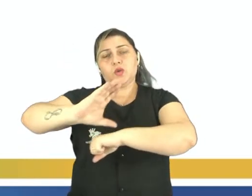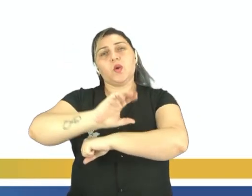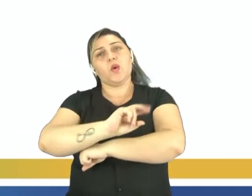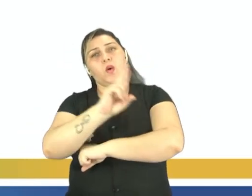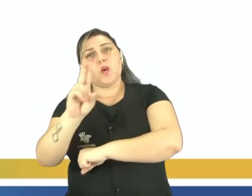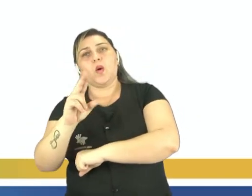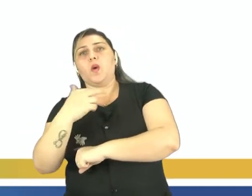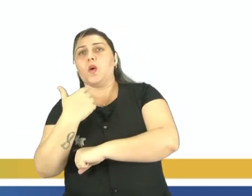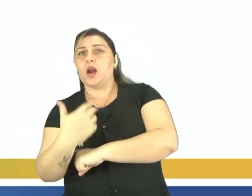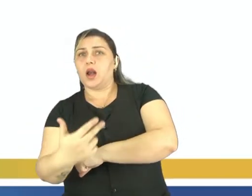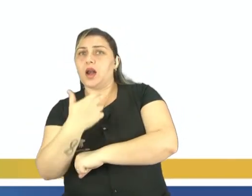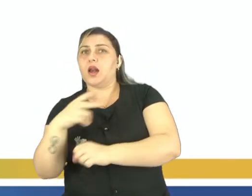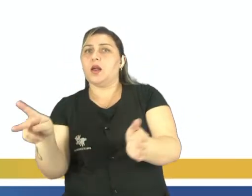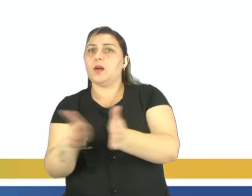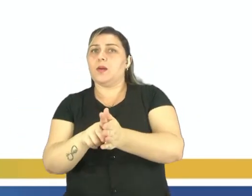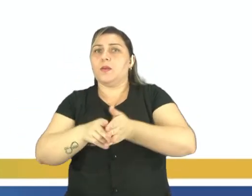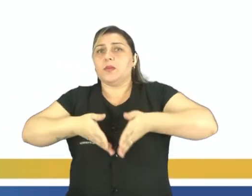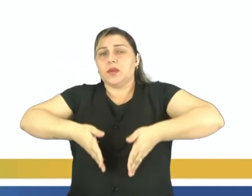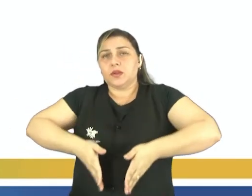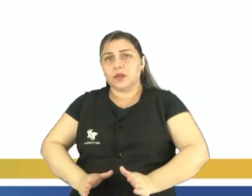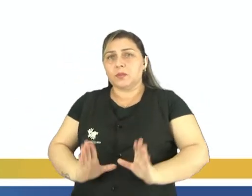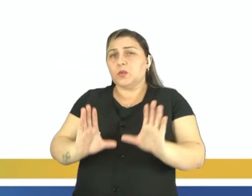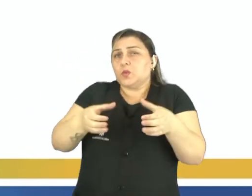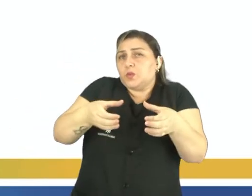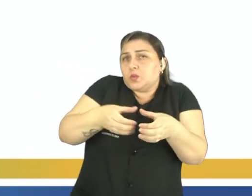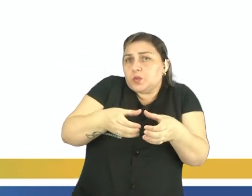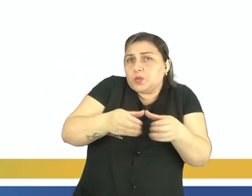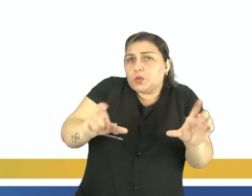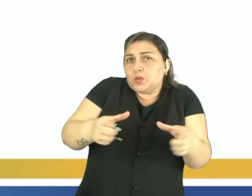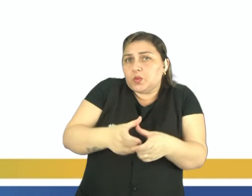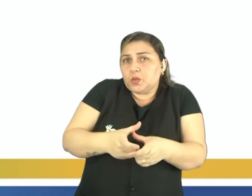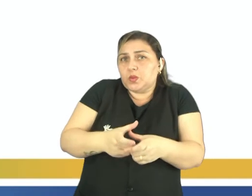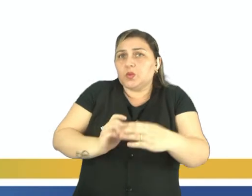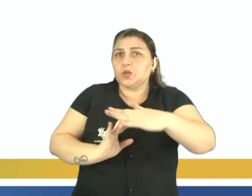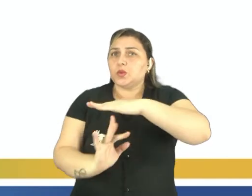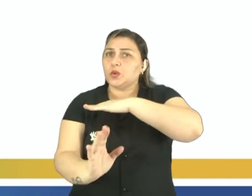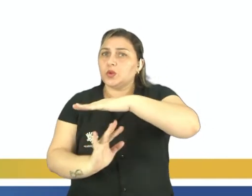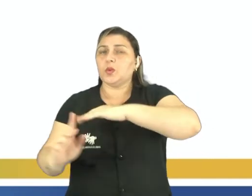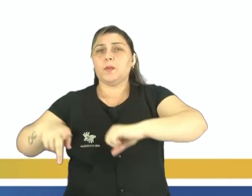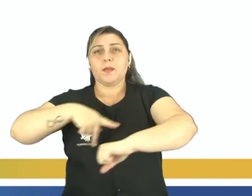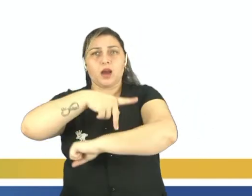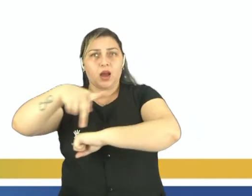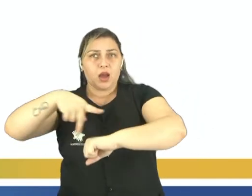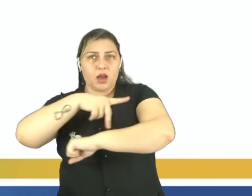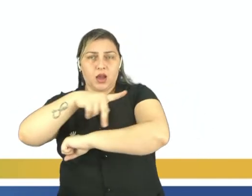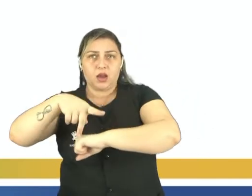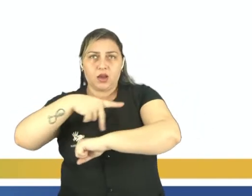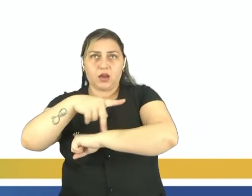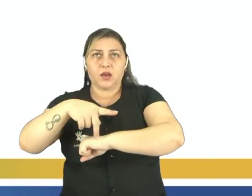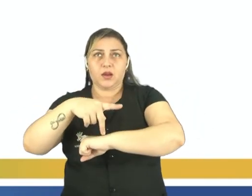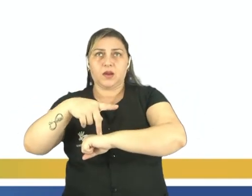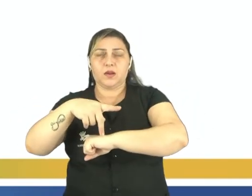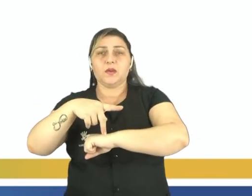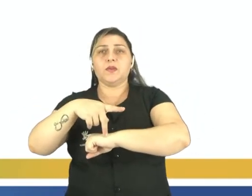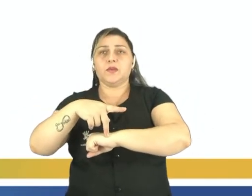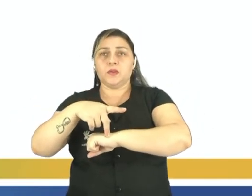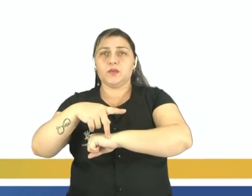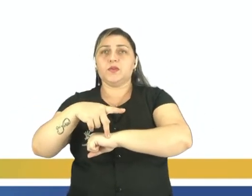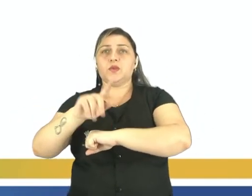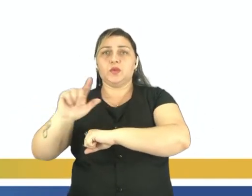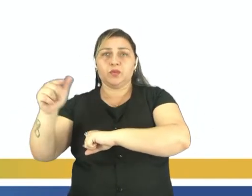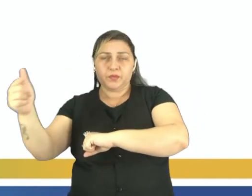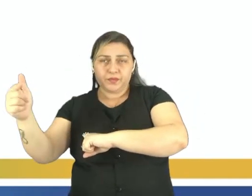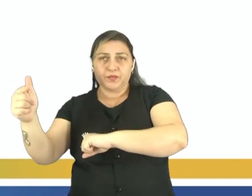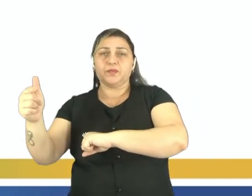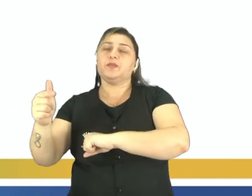seja ela a língua materna de uma comunidade minoritária de imigrantes em um país em um país estrangeiro,